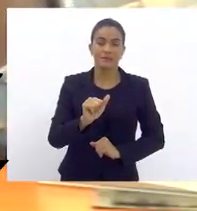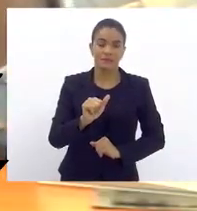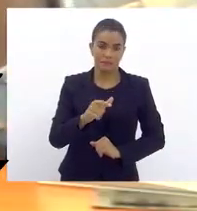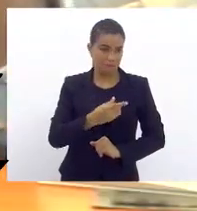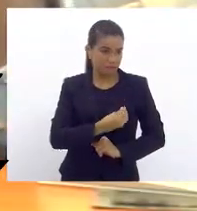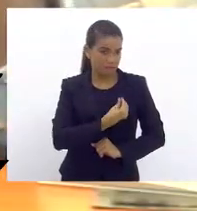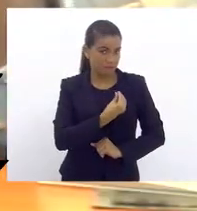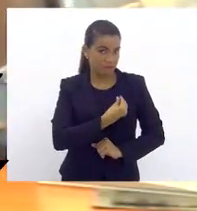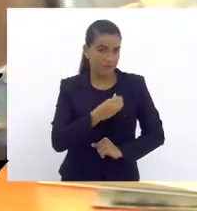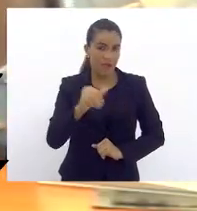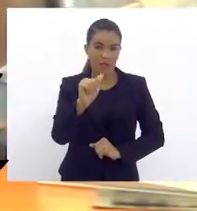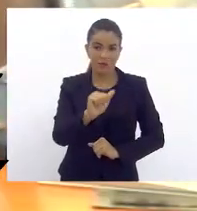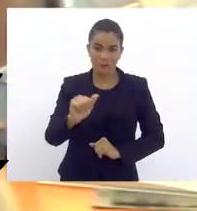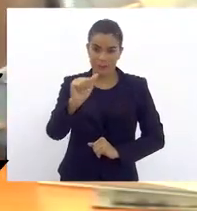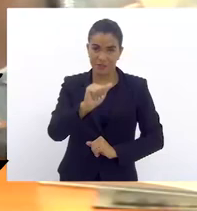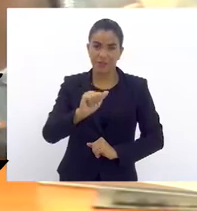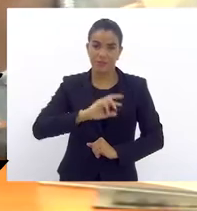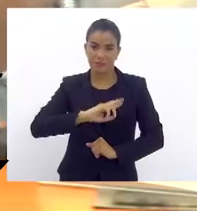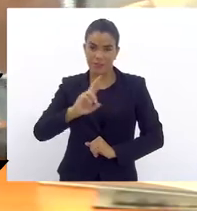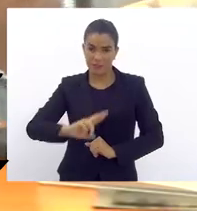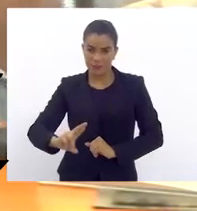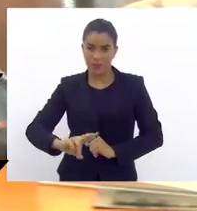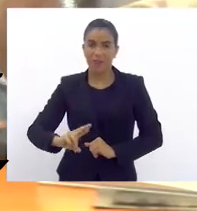tá aqui Associação religiosa